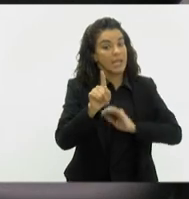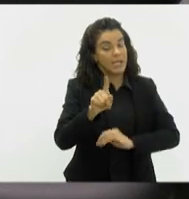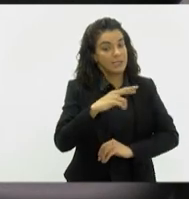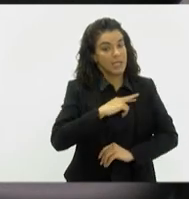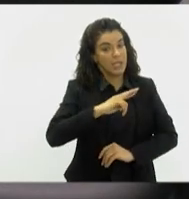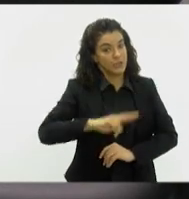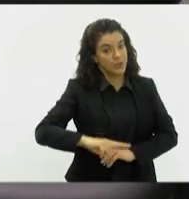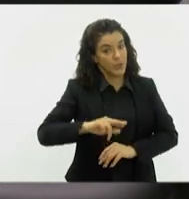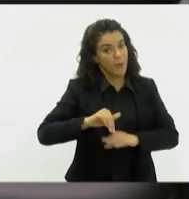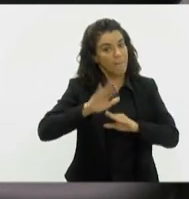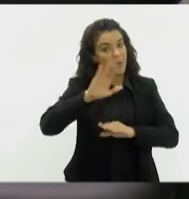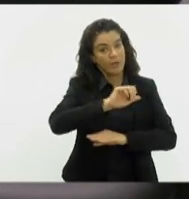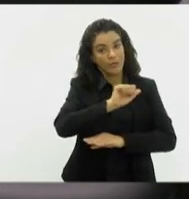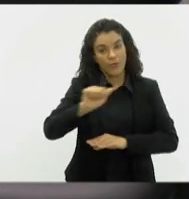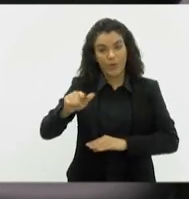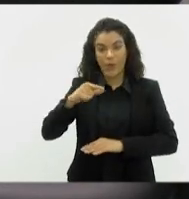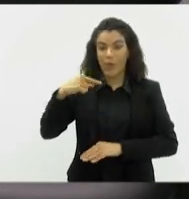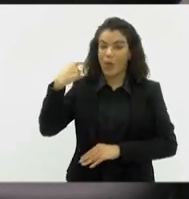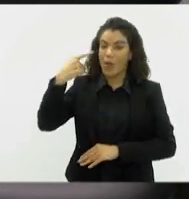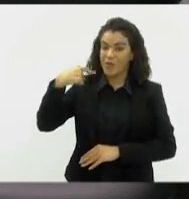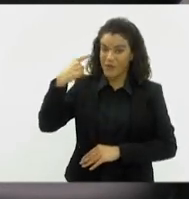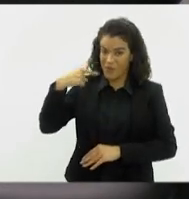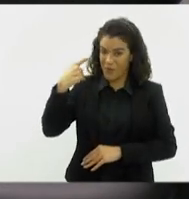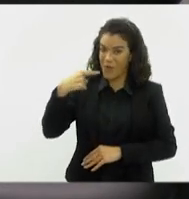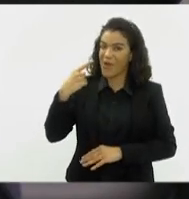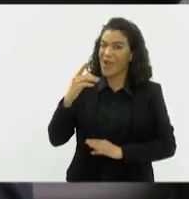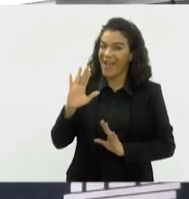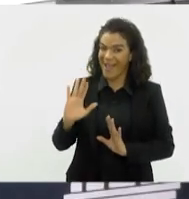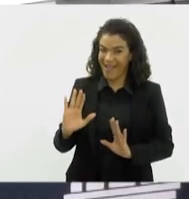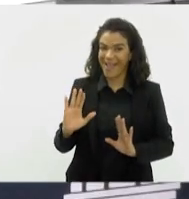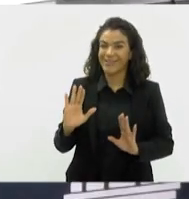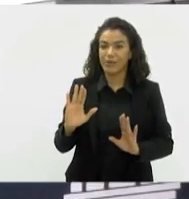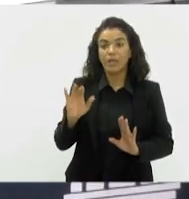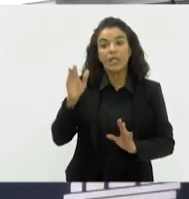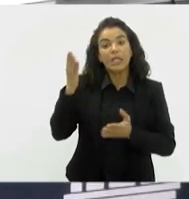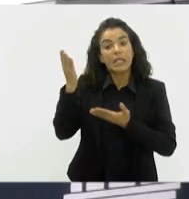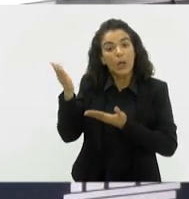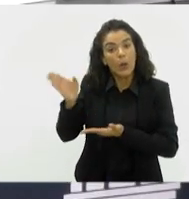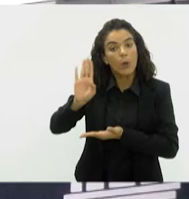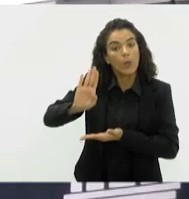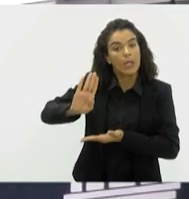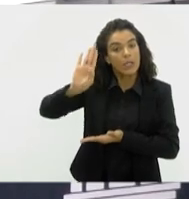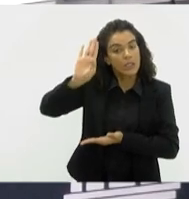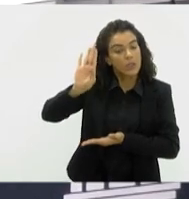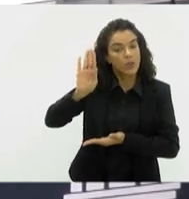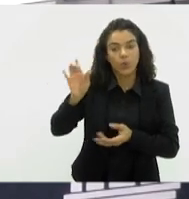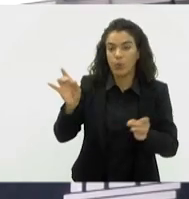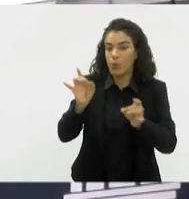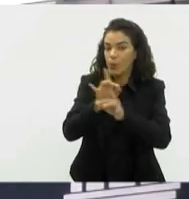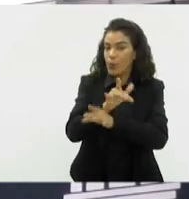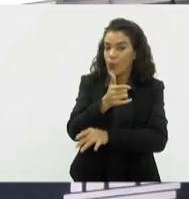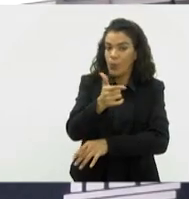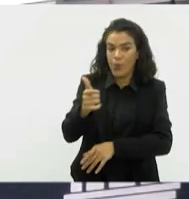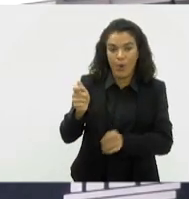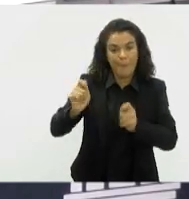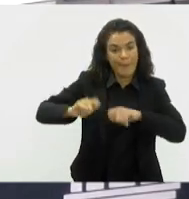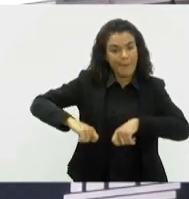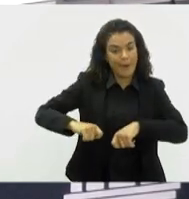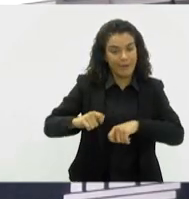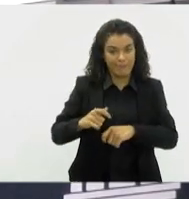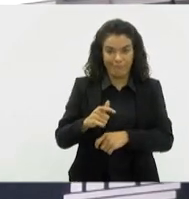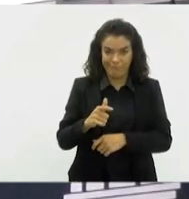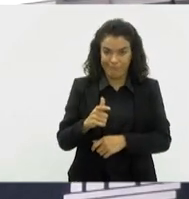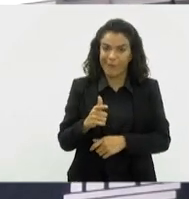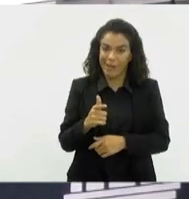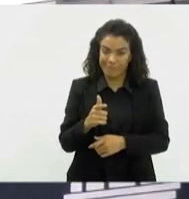advogado que passou pelo sistema. Deputada que Dani, bom que então o candidato ainda não está pronto para assumir a função. Quando